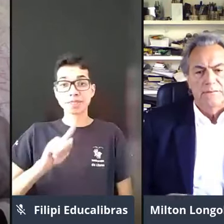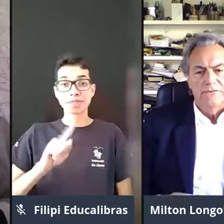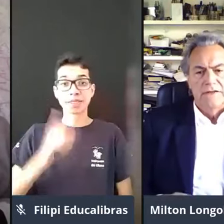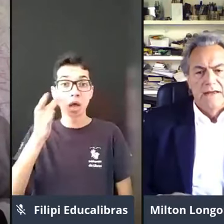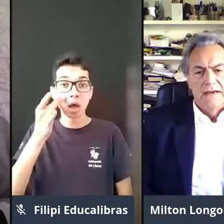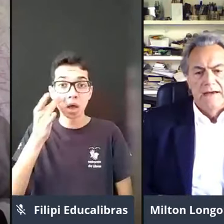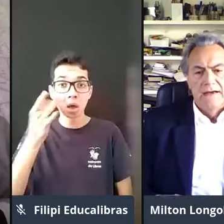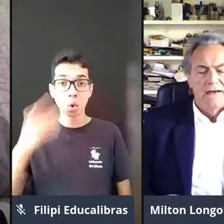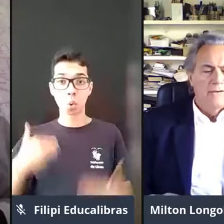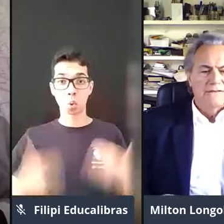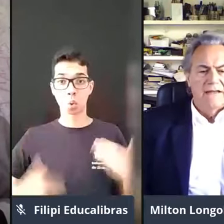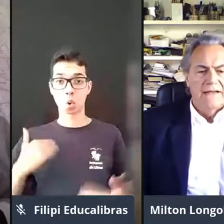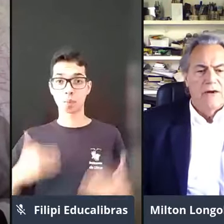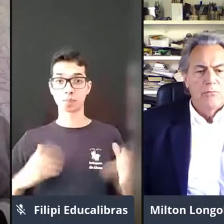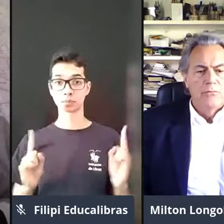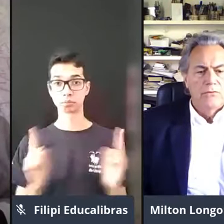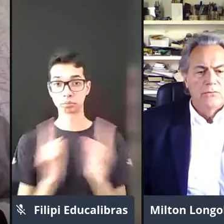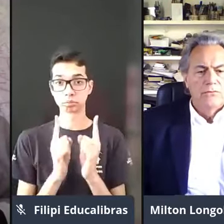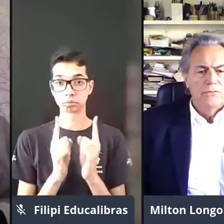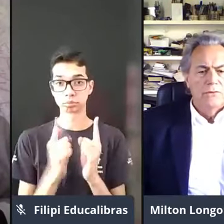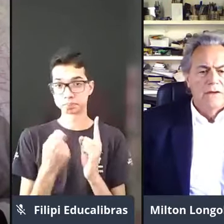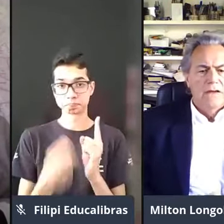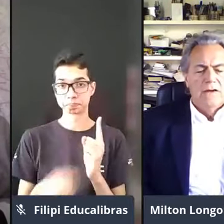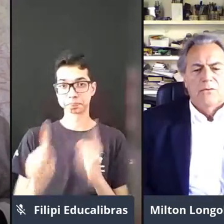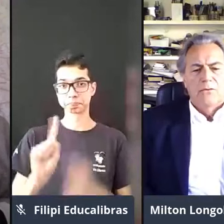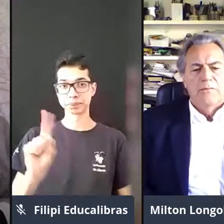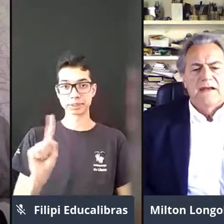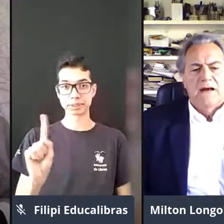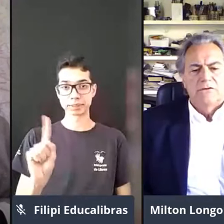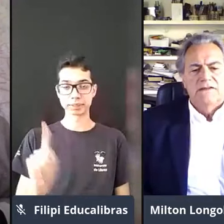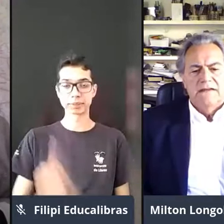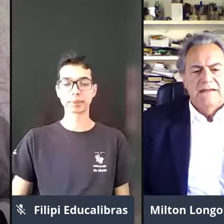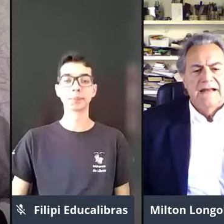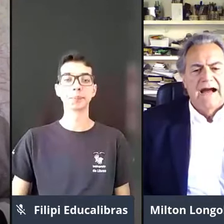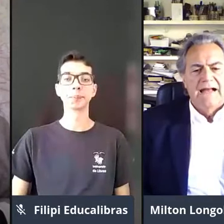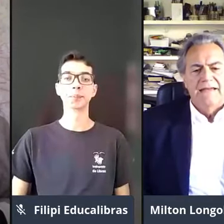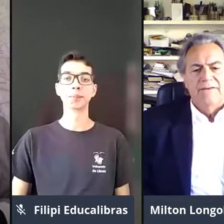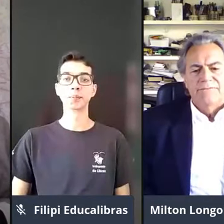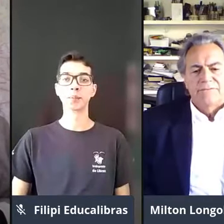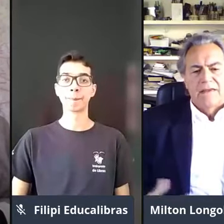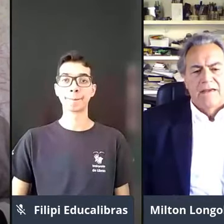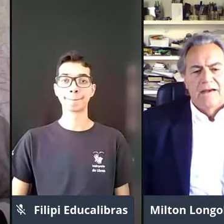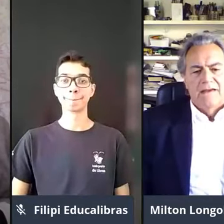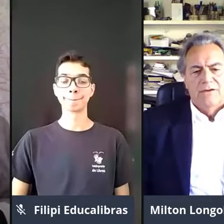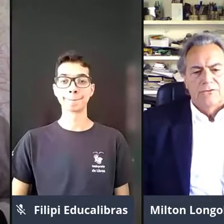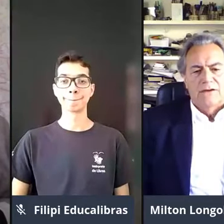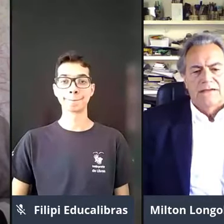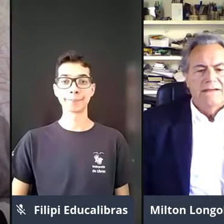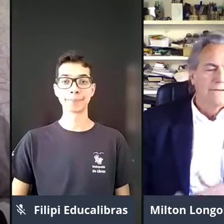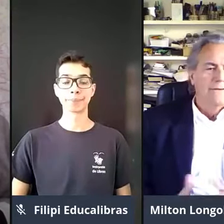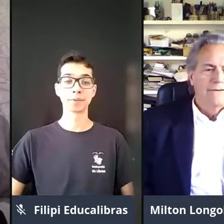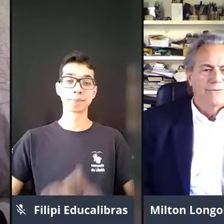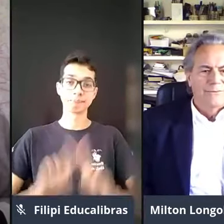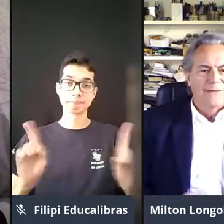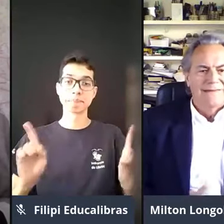e podemos estar lá o Beraldi em Galha, eu estou aqui no Bretanha,